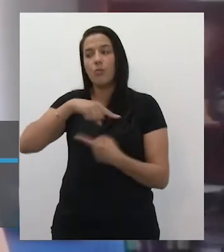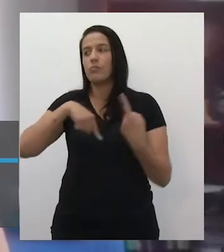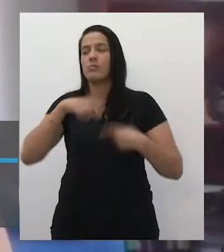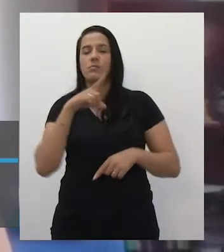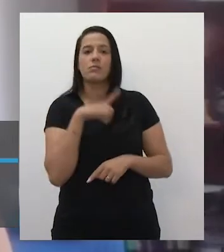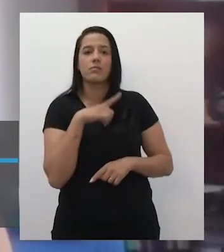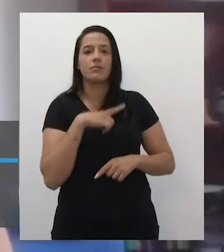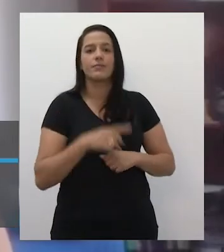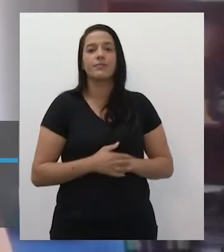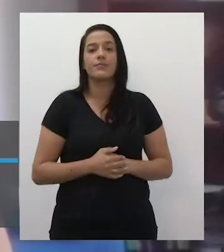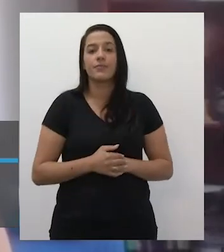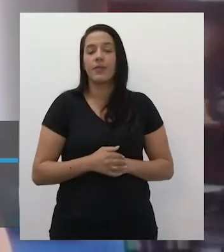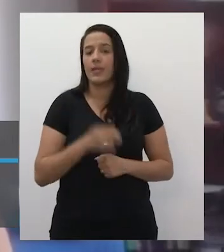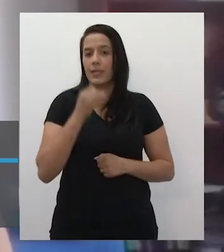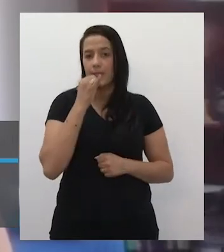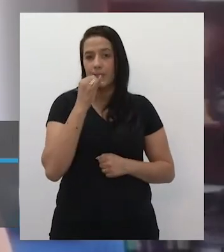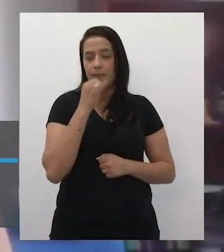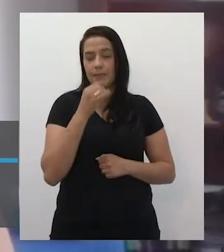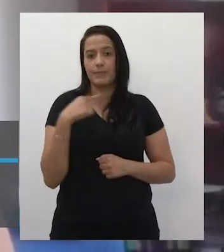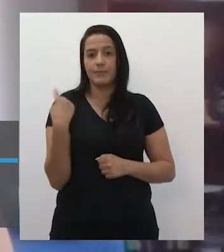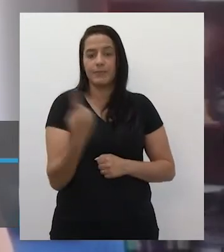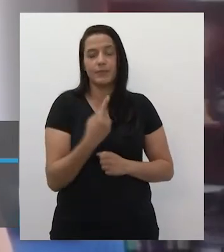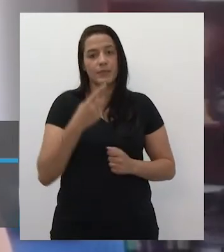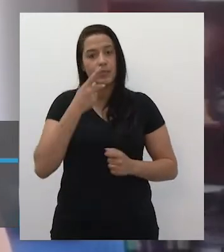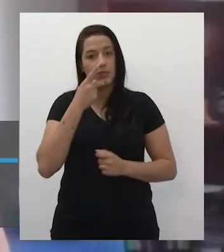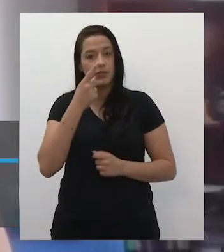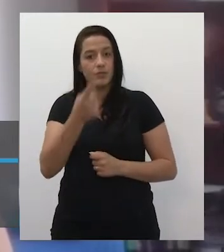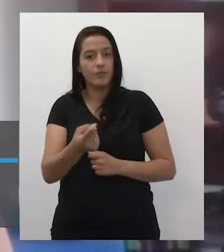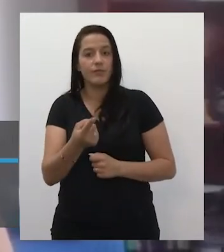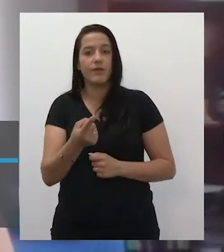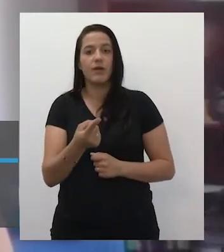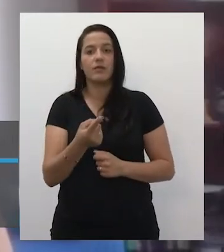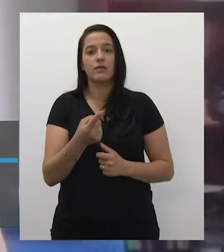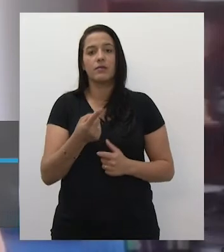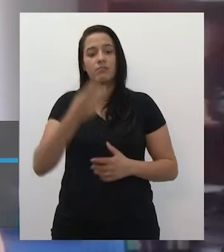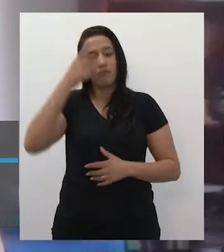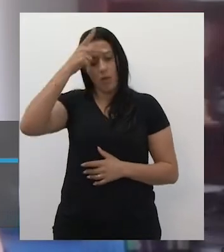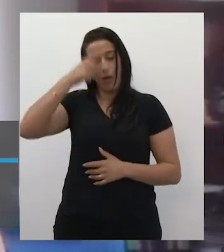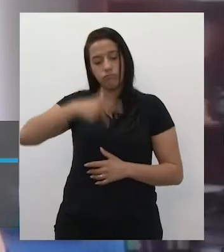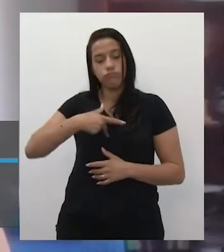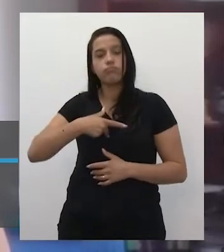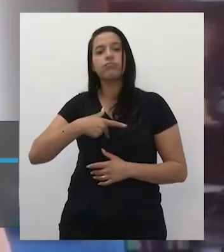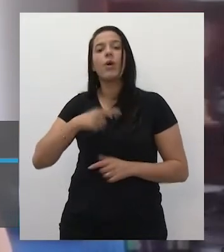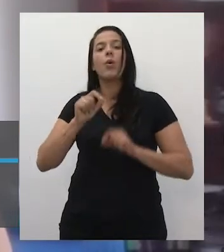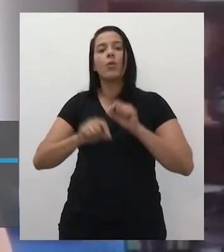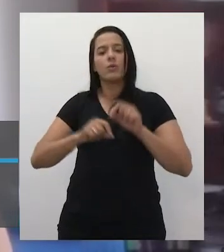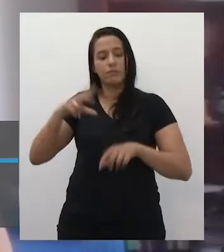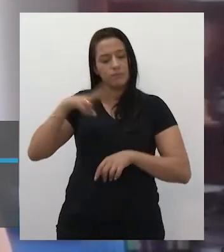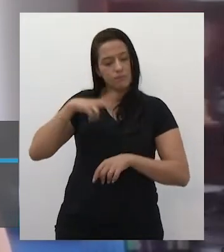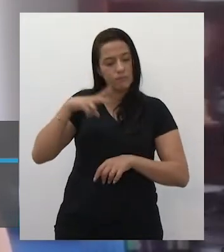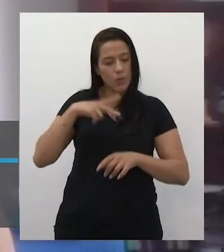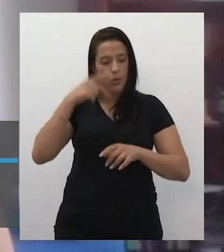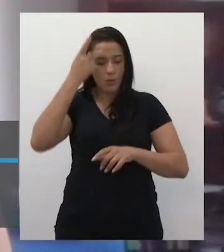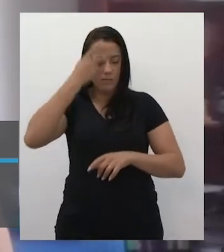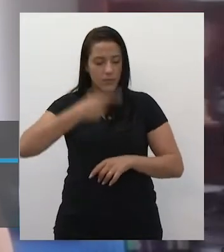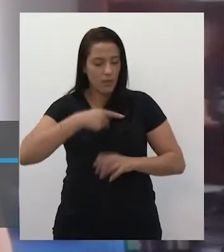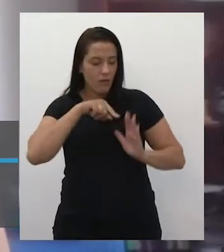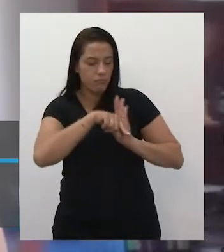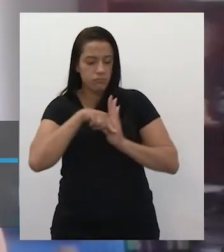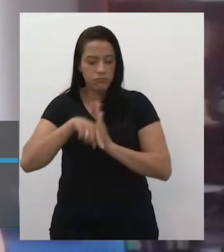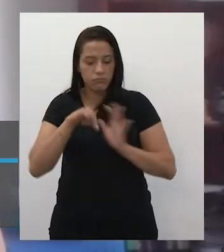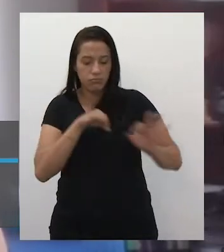que pensar no desenvolvimento integral dessas competências, né? A gente divide aí em caixinhas para ficar